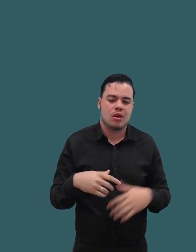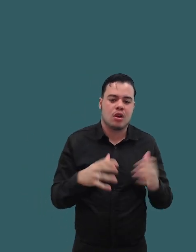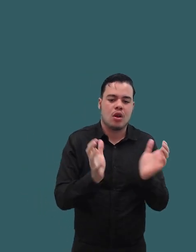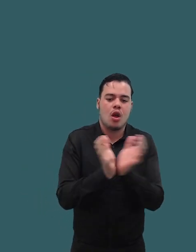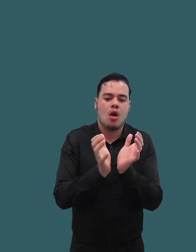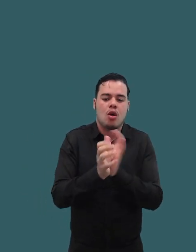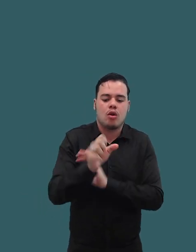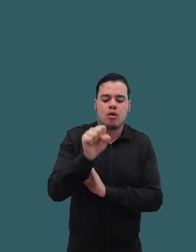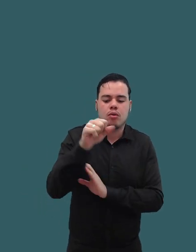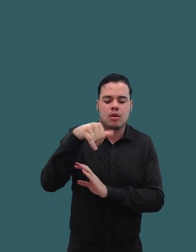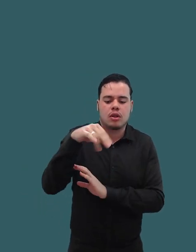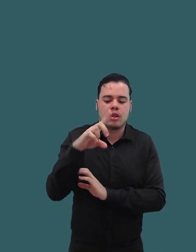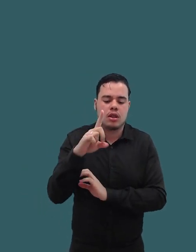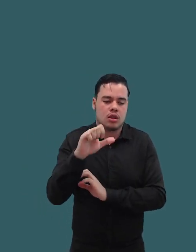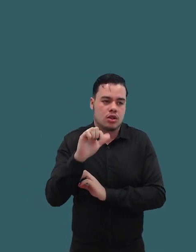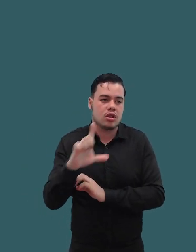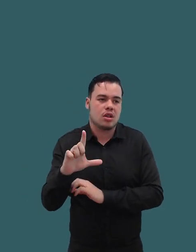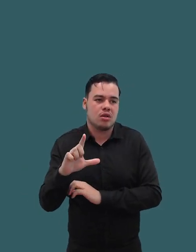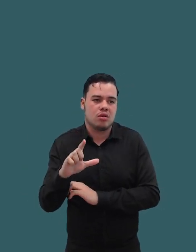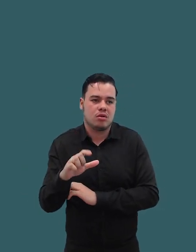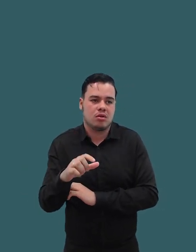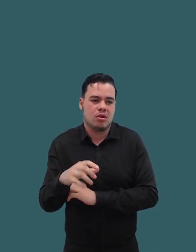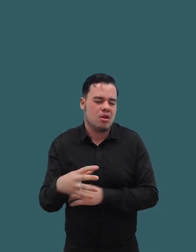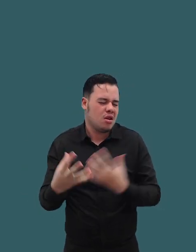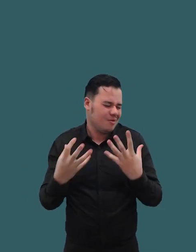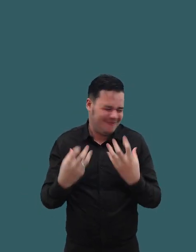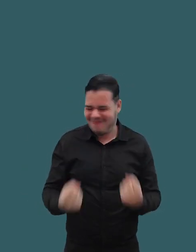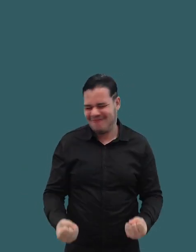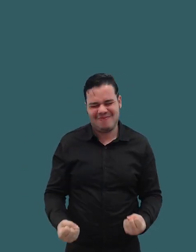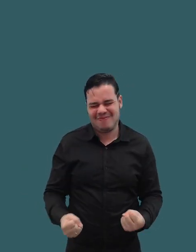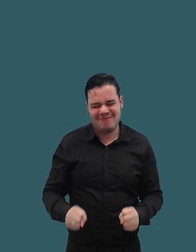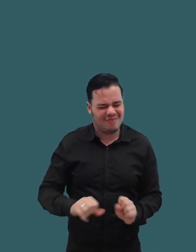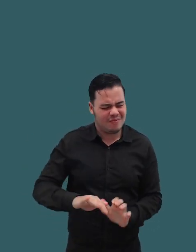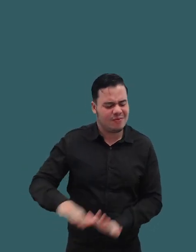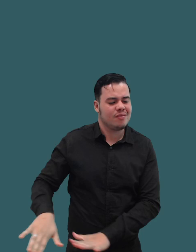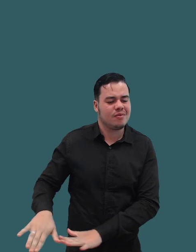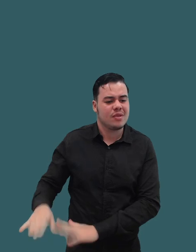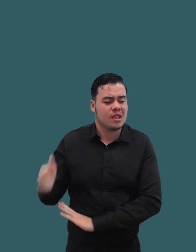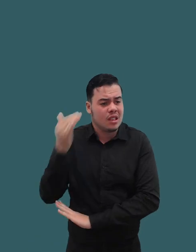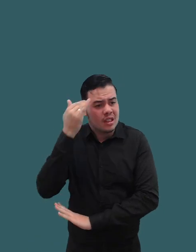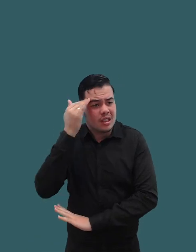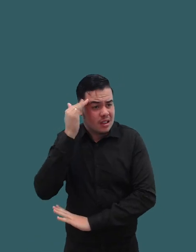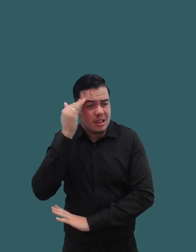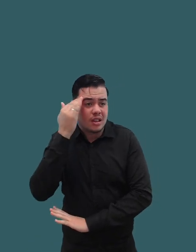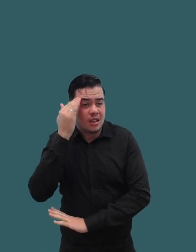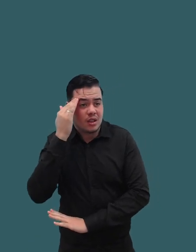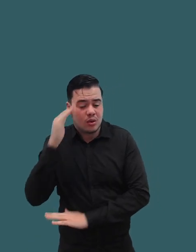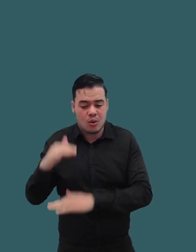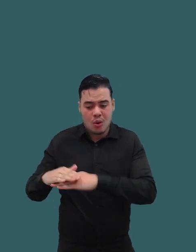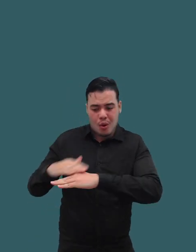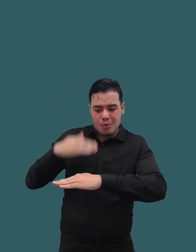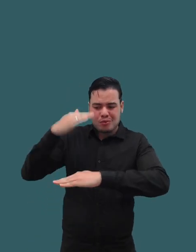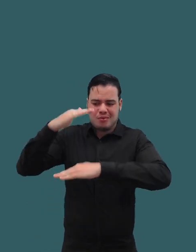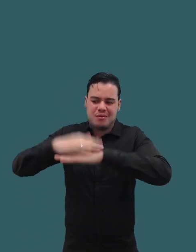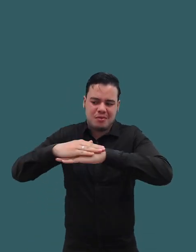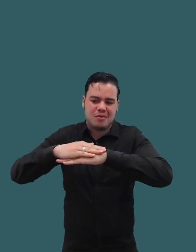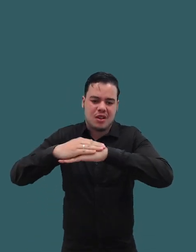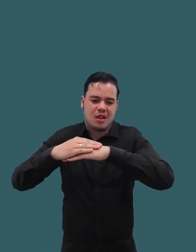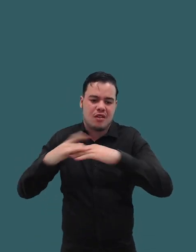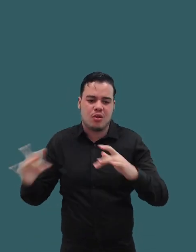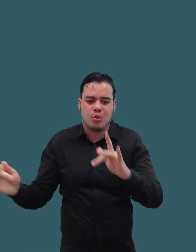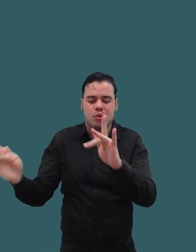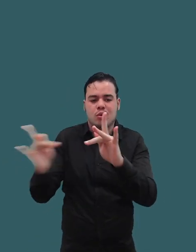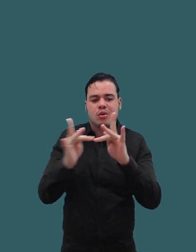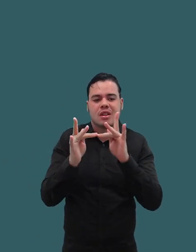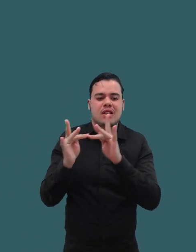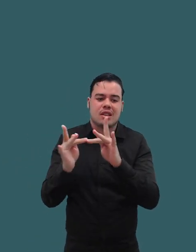Nacional da Fiocruz, rejeitamos a proposta, entendendo que, sobretudo, ela veio associada